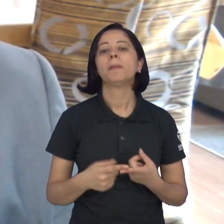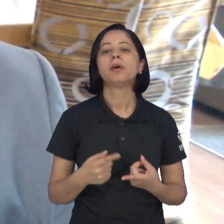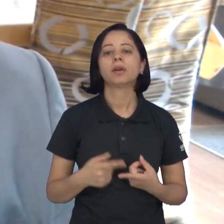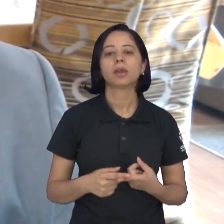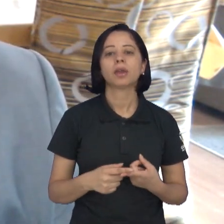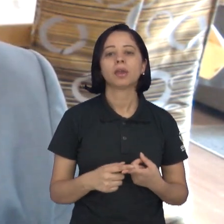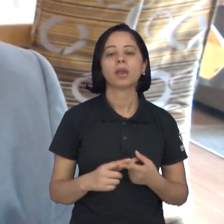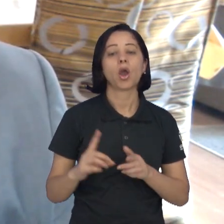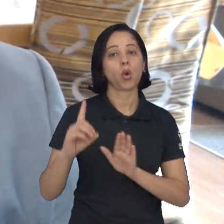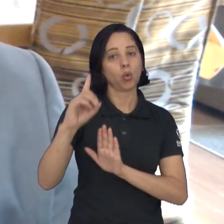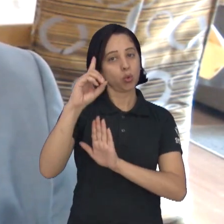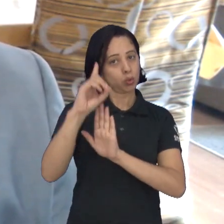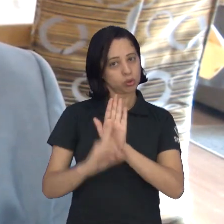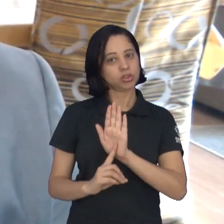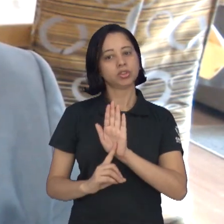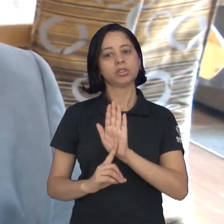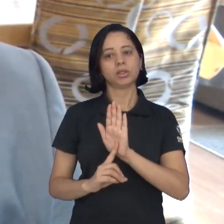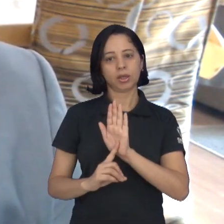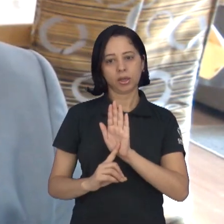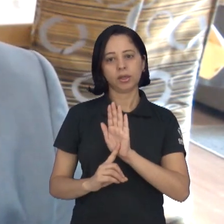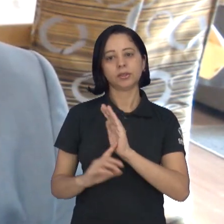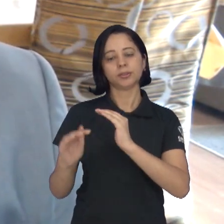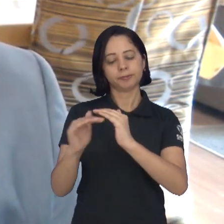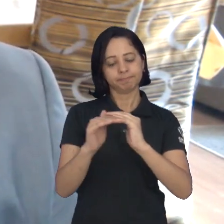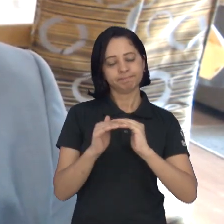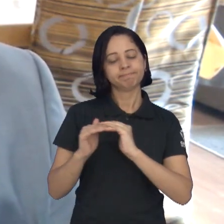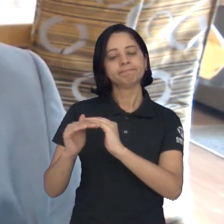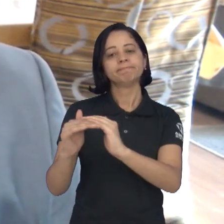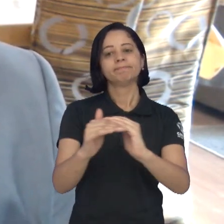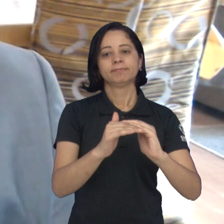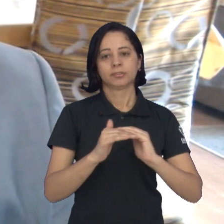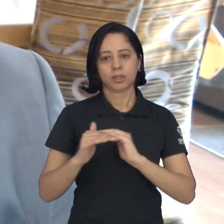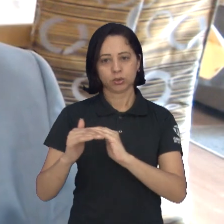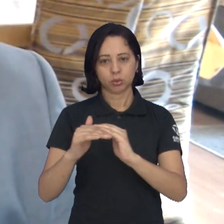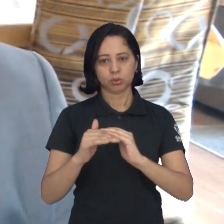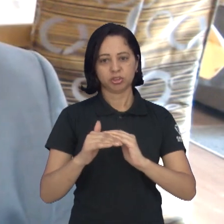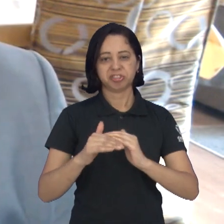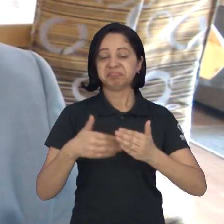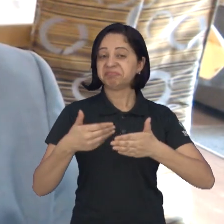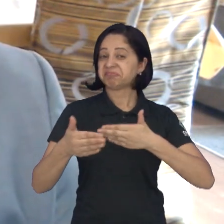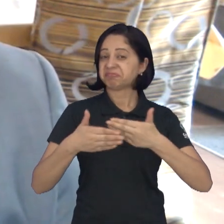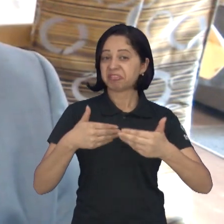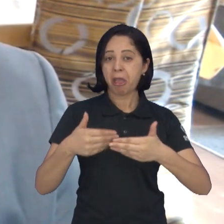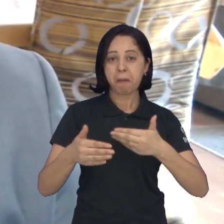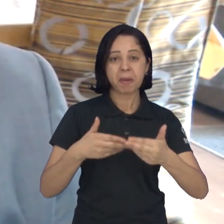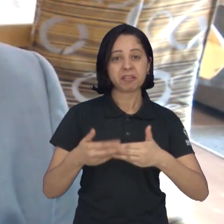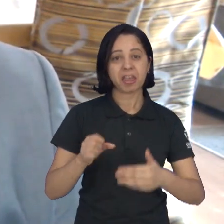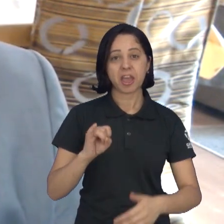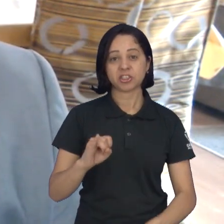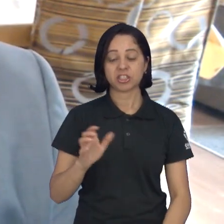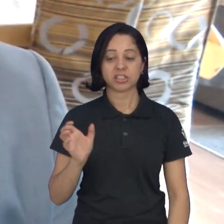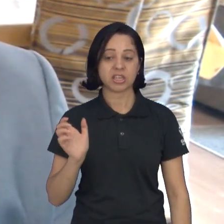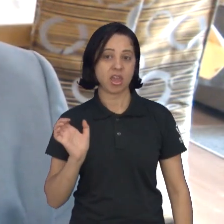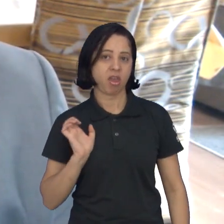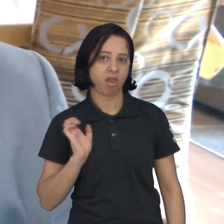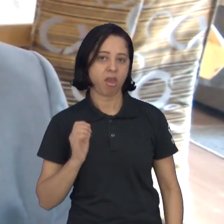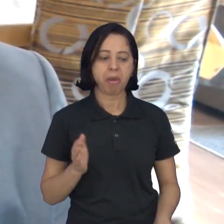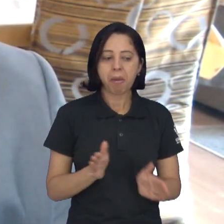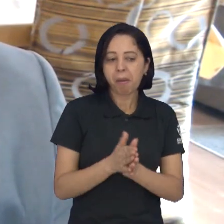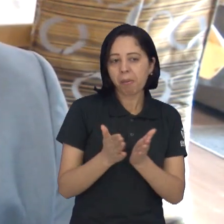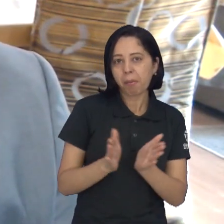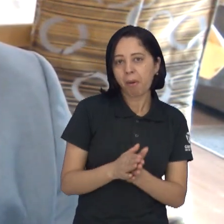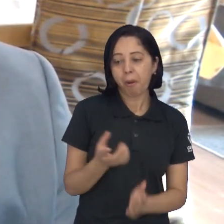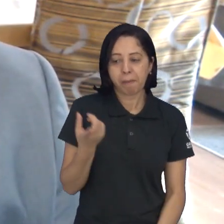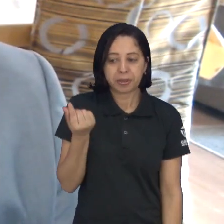o direito ele é garantido a todos, né? Independente de ter poder aquisitivo ou não.